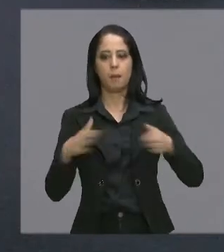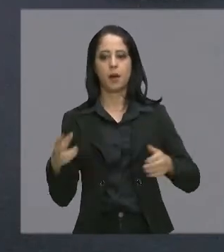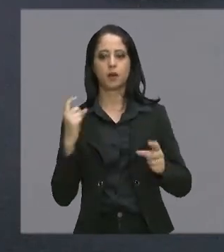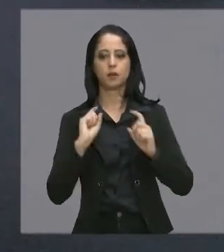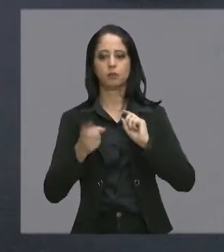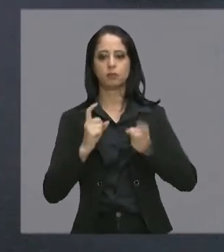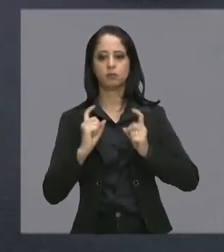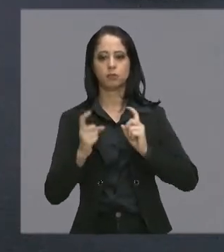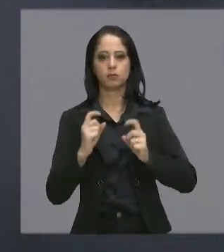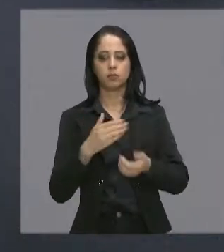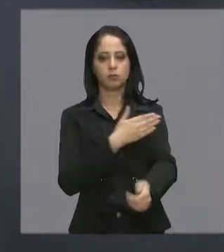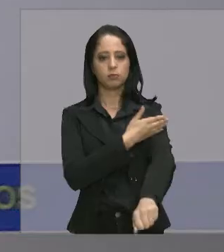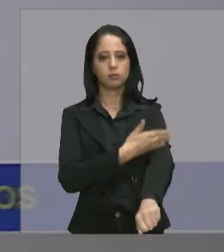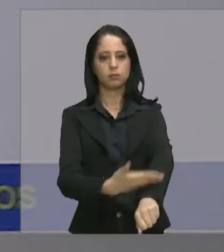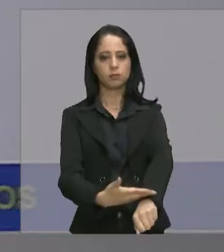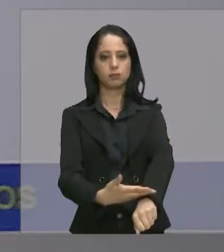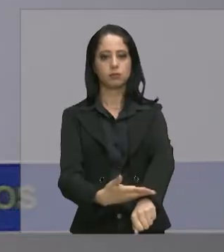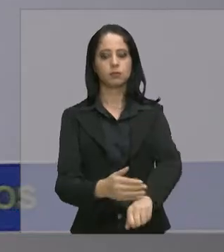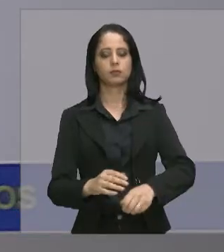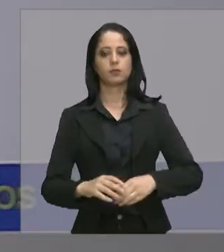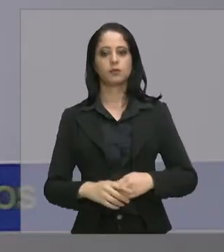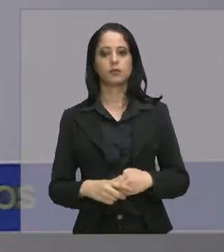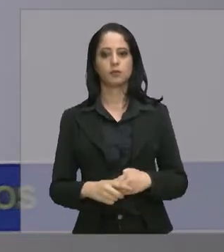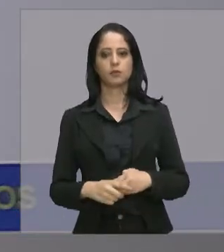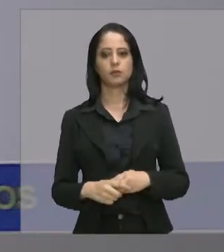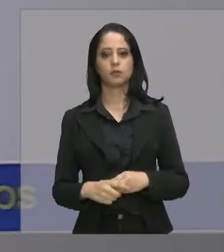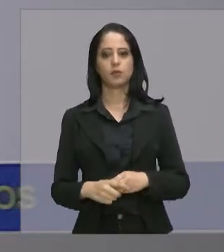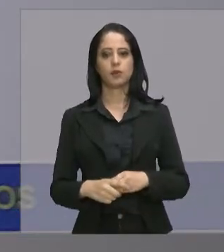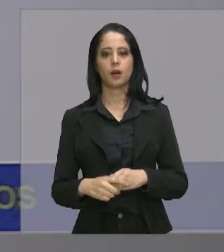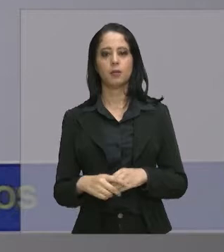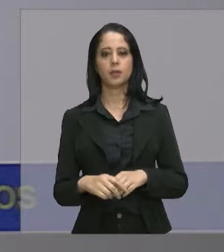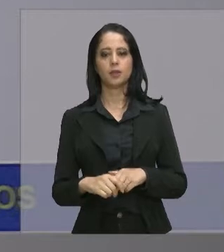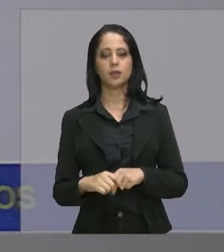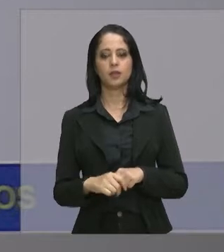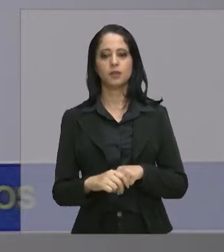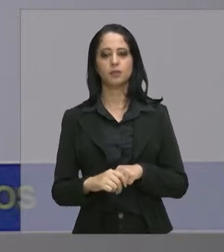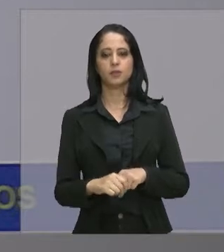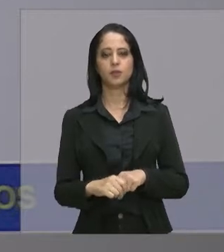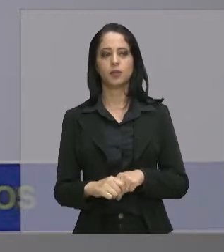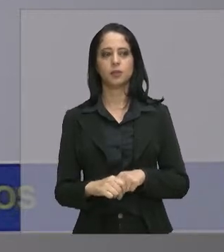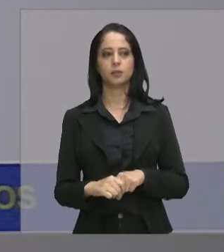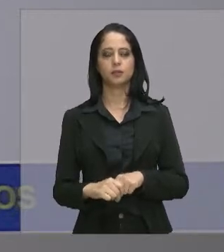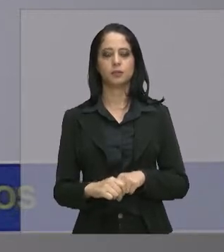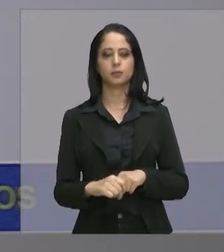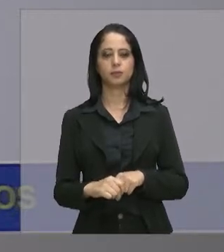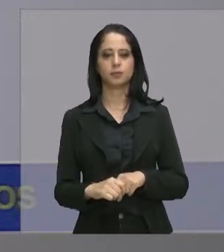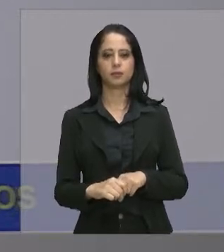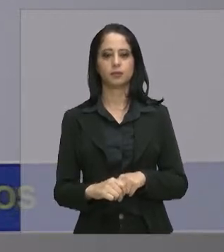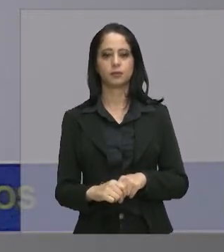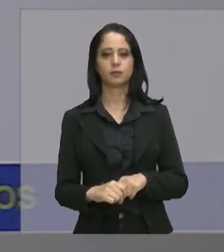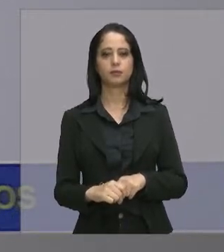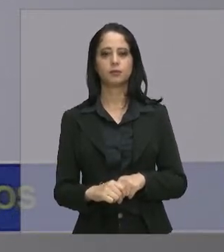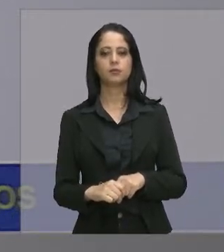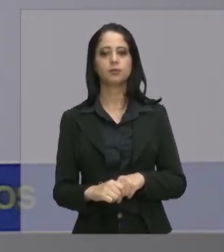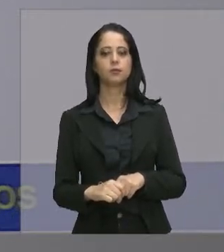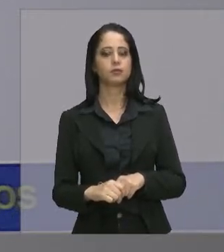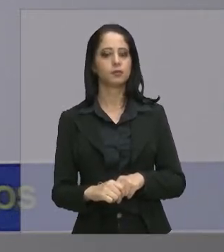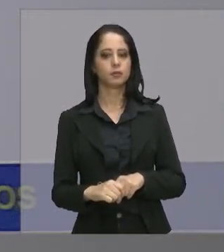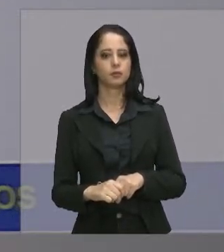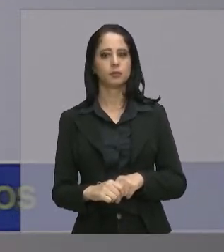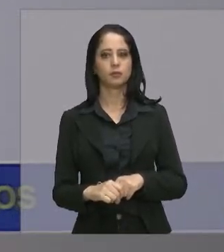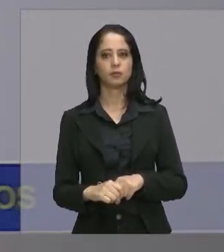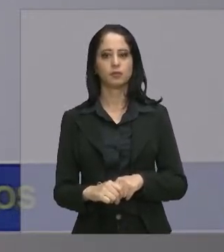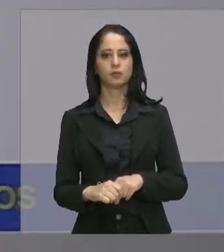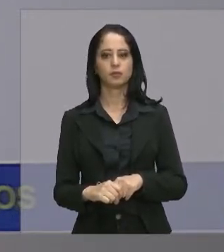sessão ordinária da primeira sessão legislativa da 18ª legislatura. Informa a todos os presentes que, no termos regimentais,